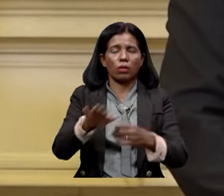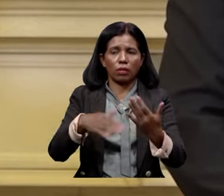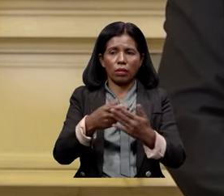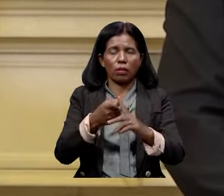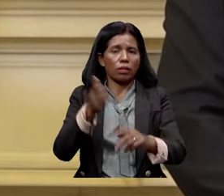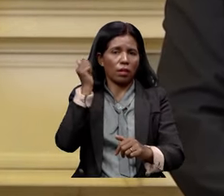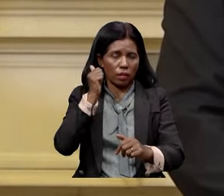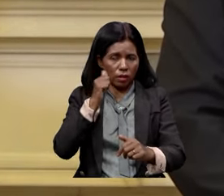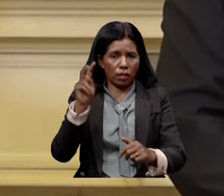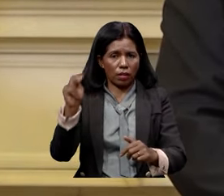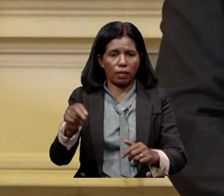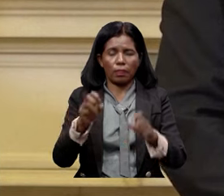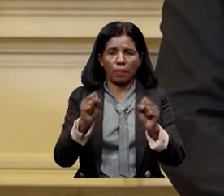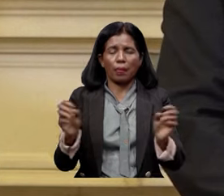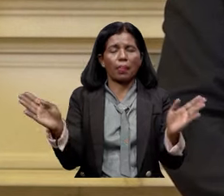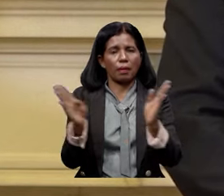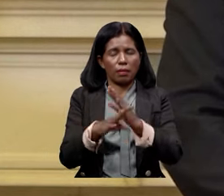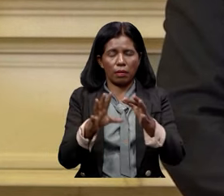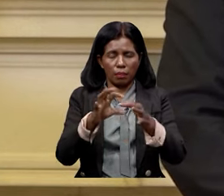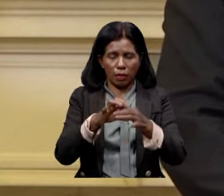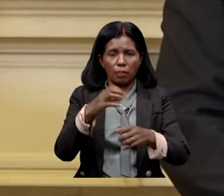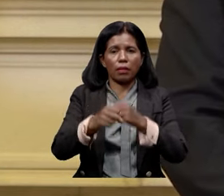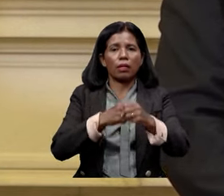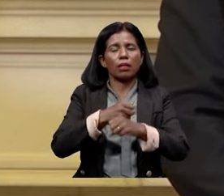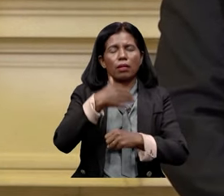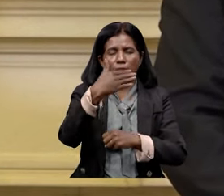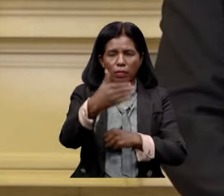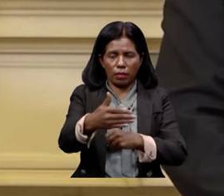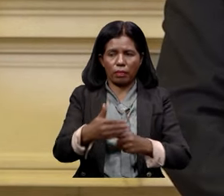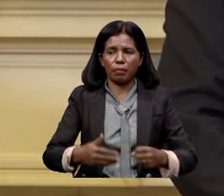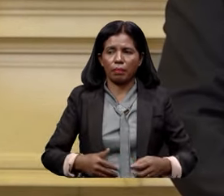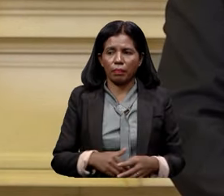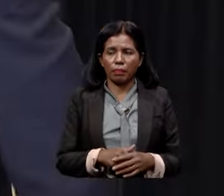ASEAN, atunune, belesai membro pleno e a Tinangoin. Romualdo Neves, GMN.